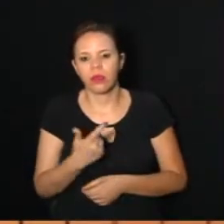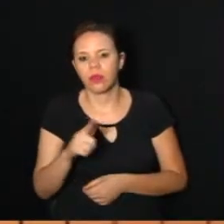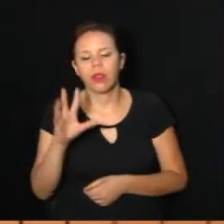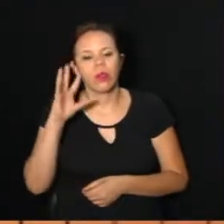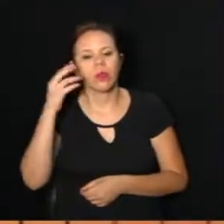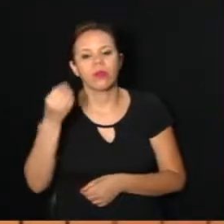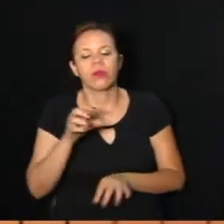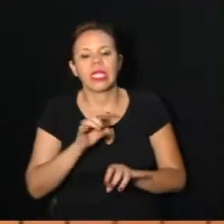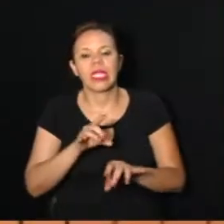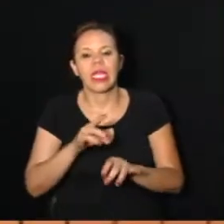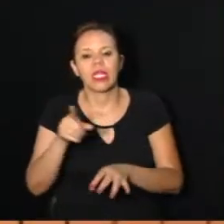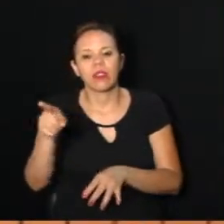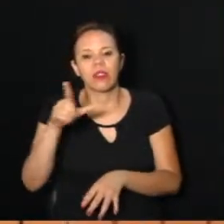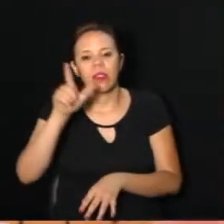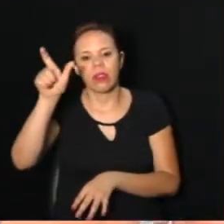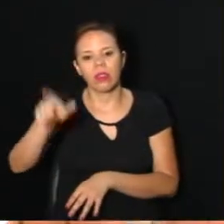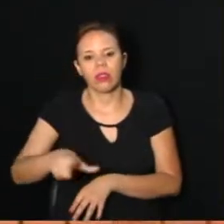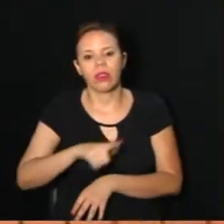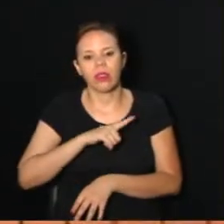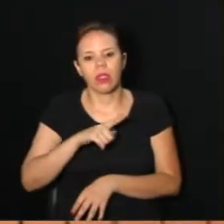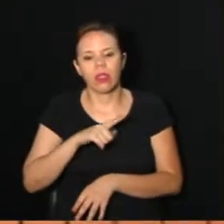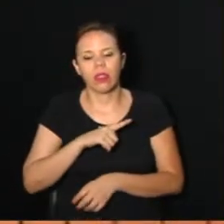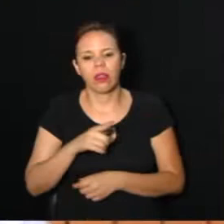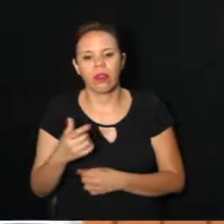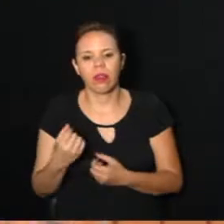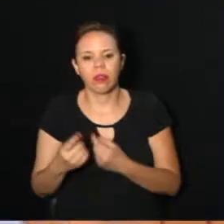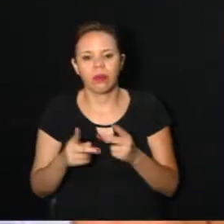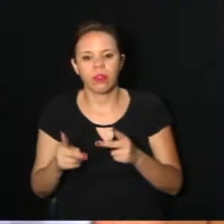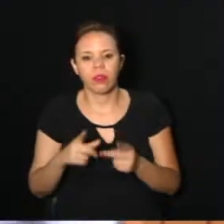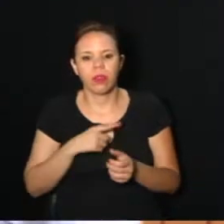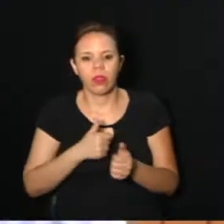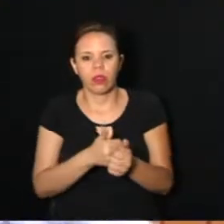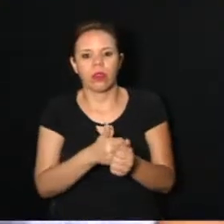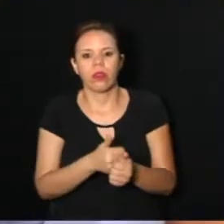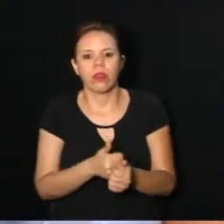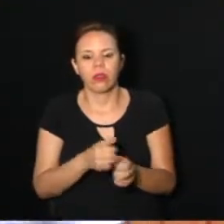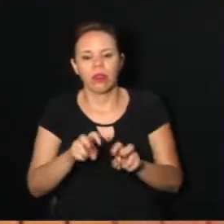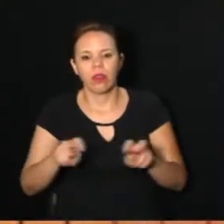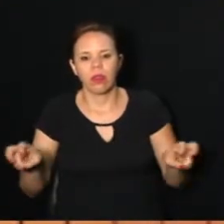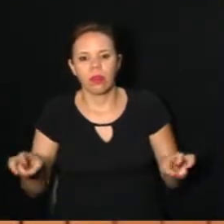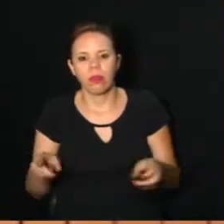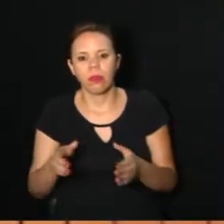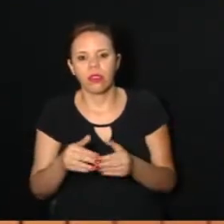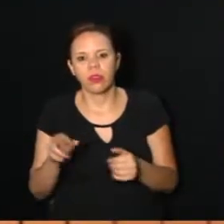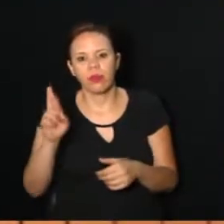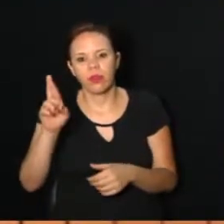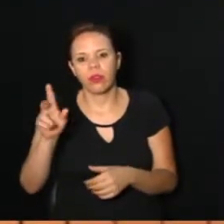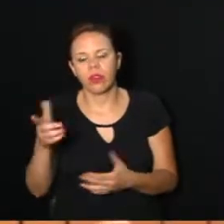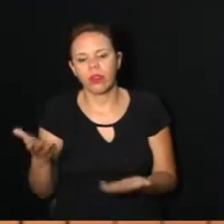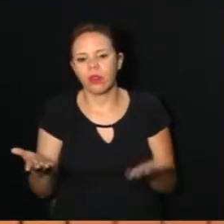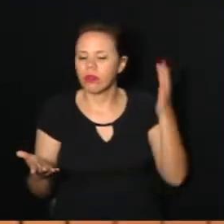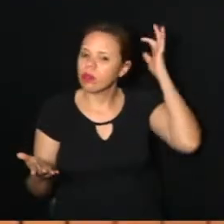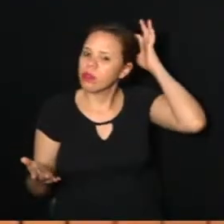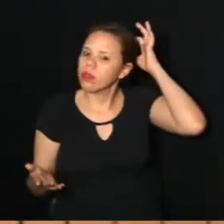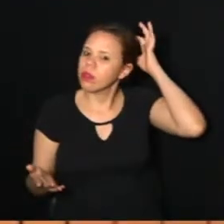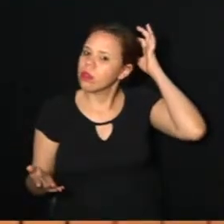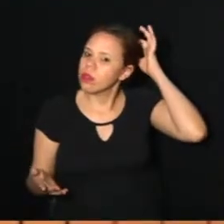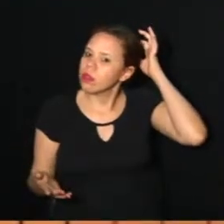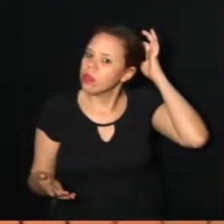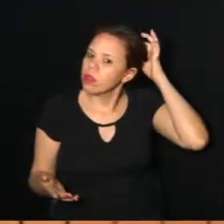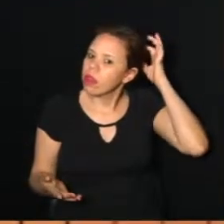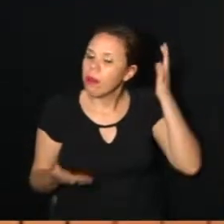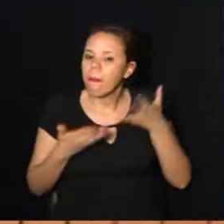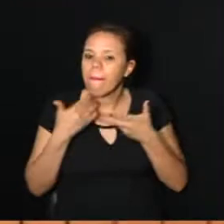conhecimento técnico que o senhor tem, o conhecimento técnico que algumas pessoas que compõem a mesa têm, eu vou pedir para o senhor, de uma maneira, da